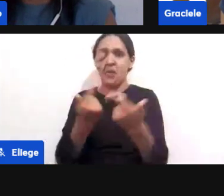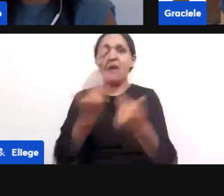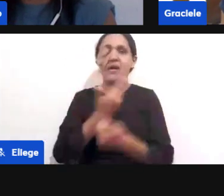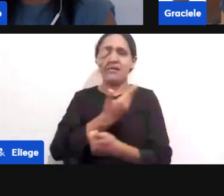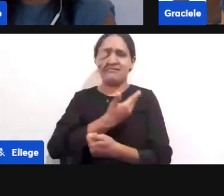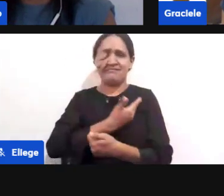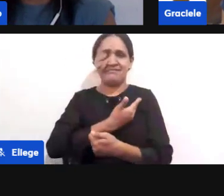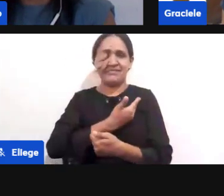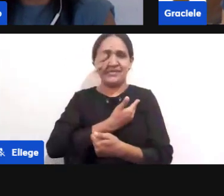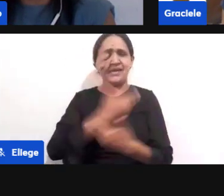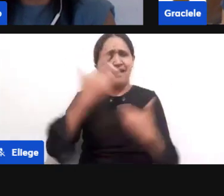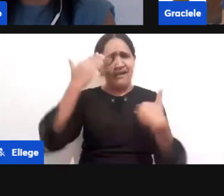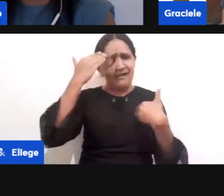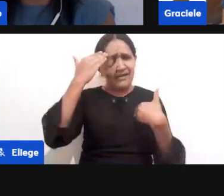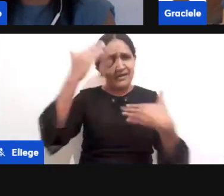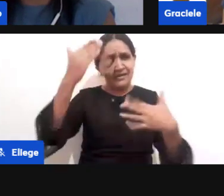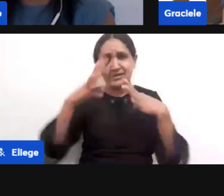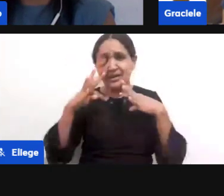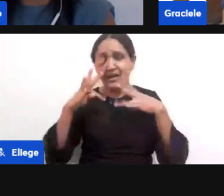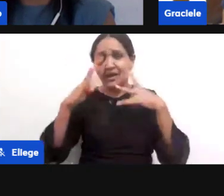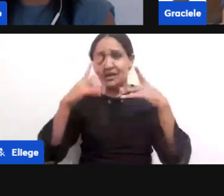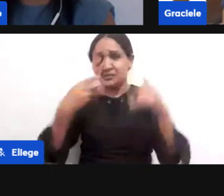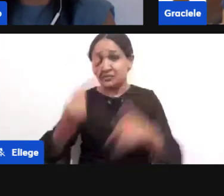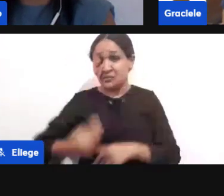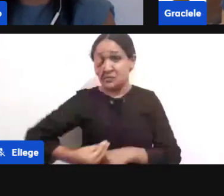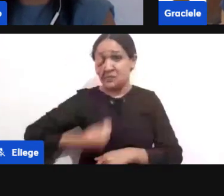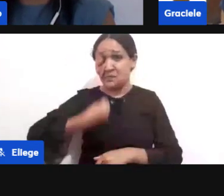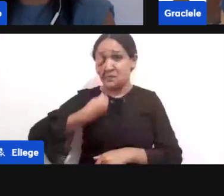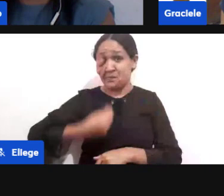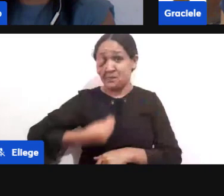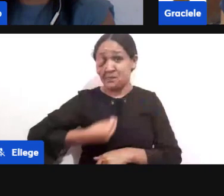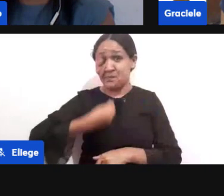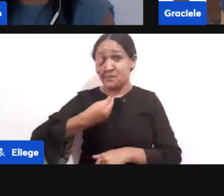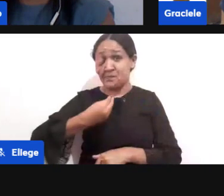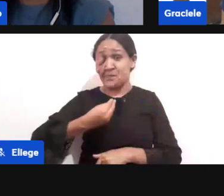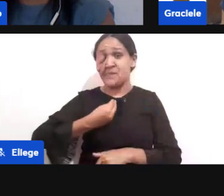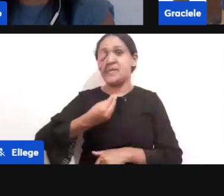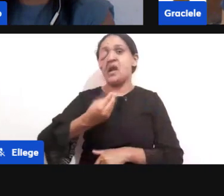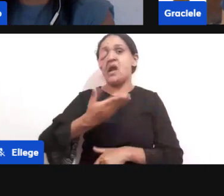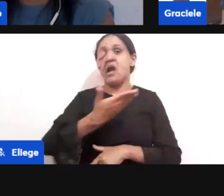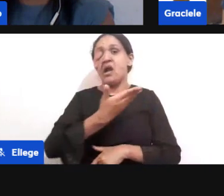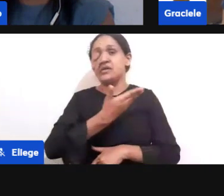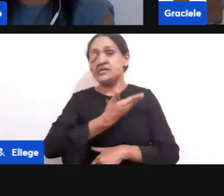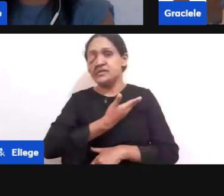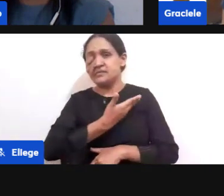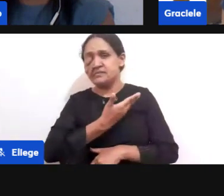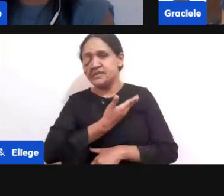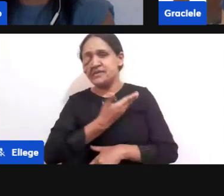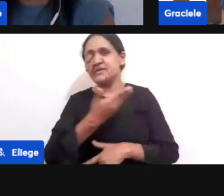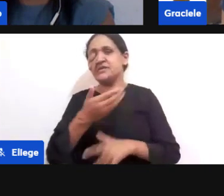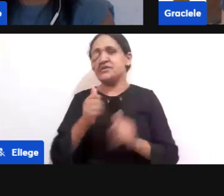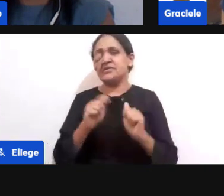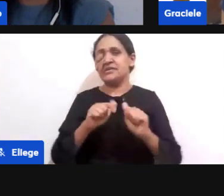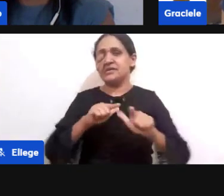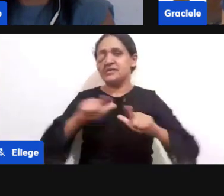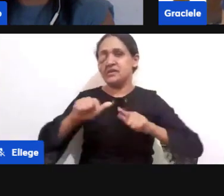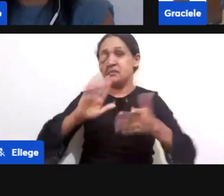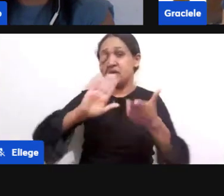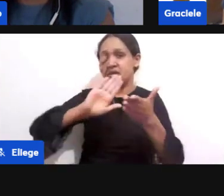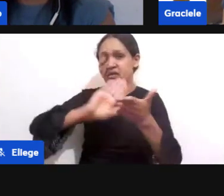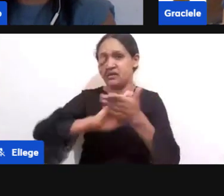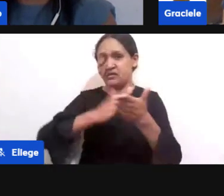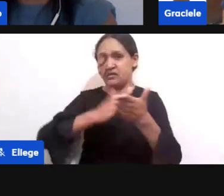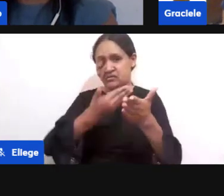a todos os participantes, as minhas colegas e amigas, aos intérpretes,